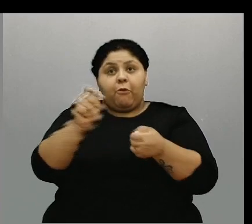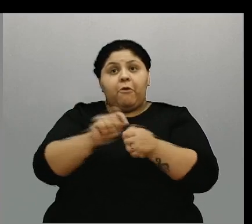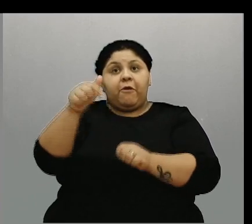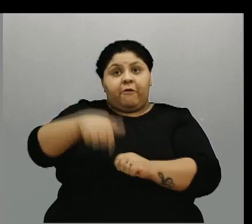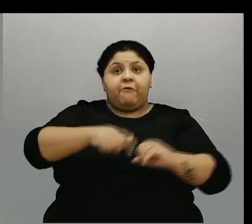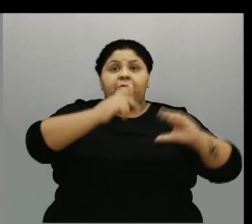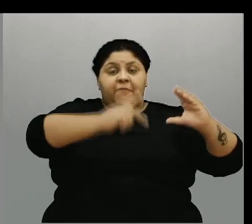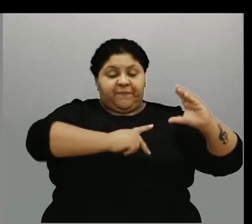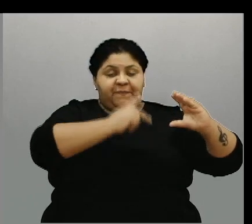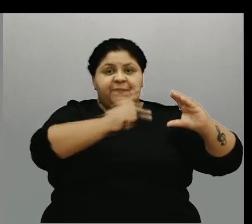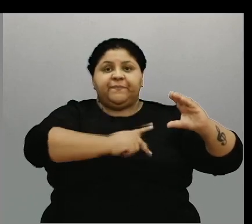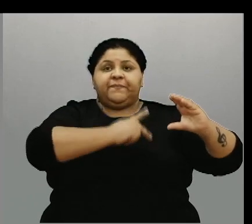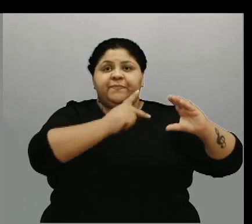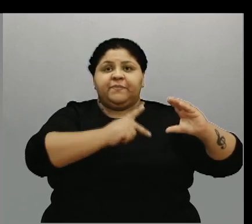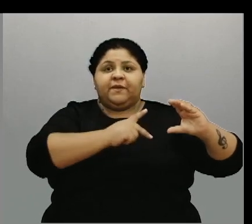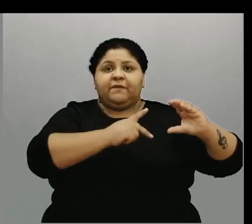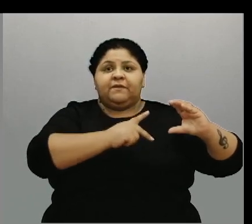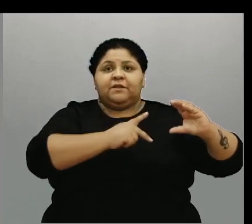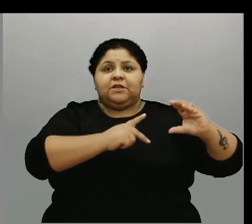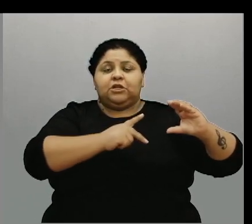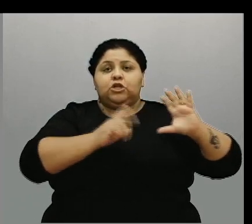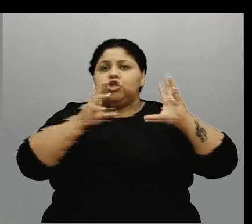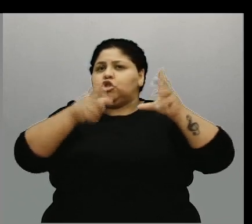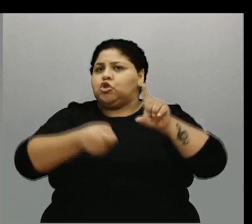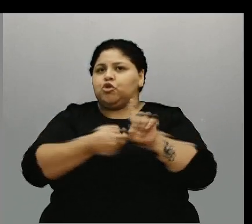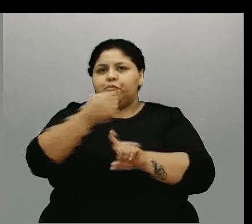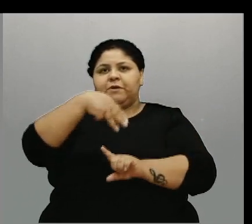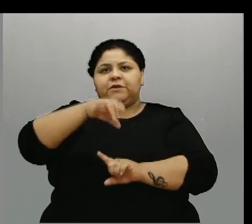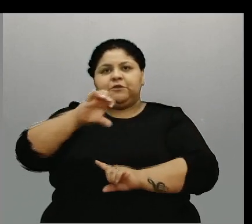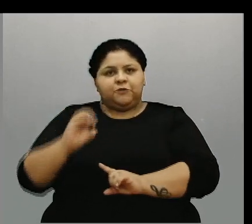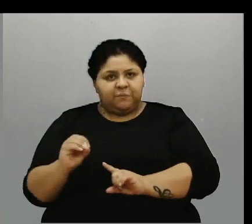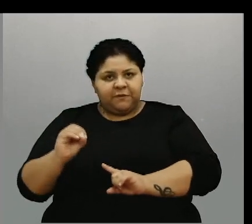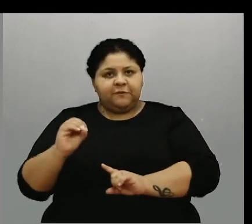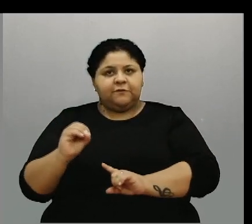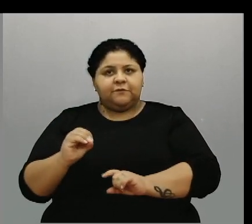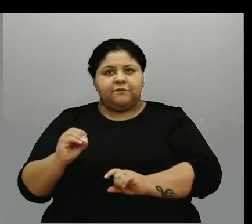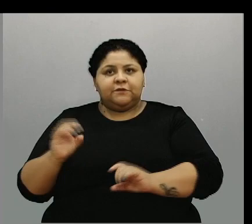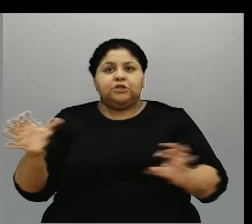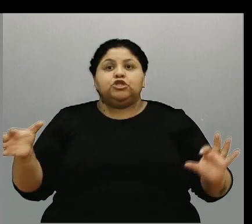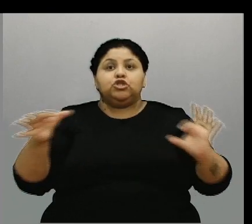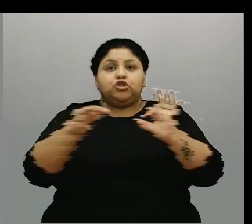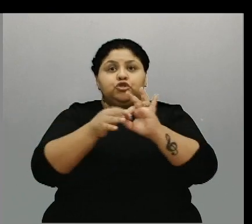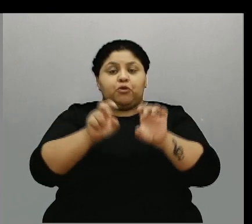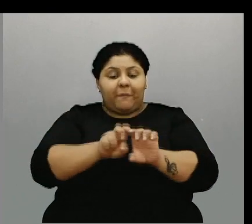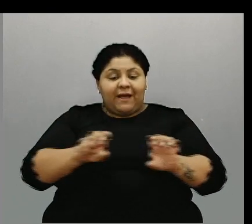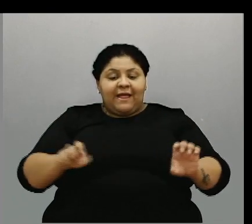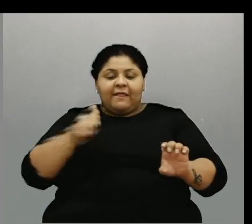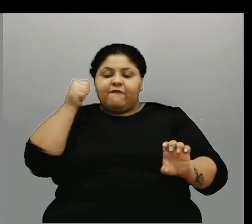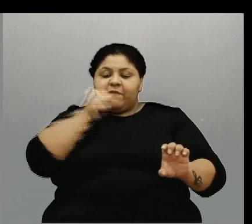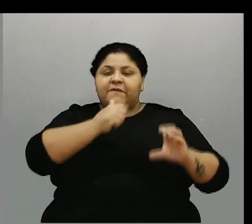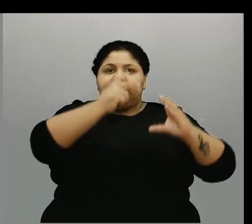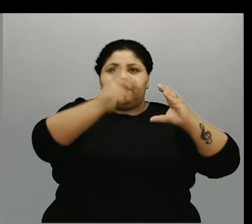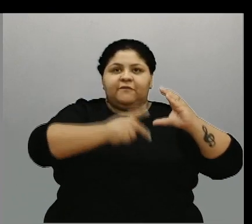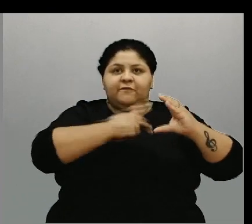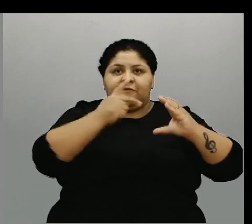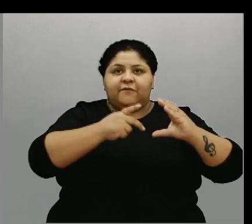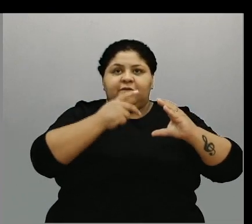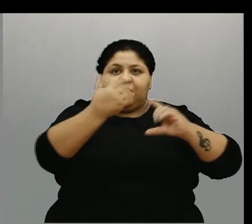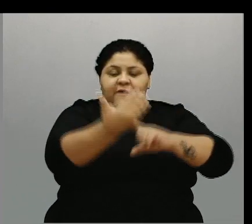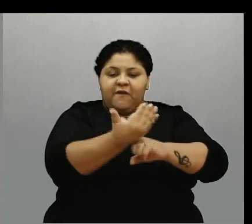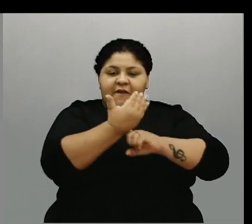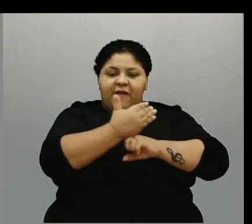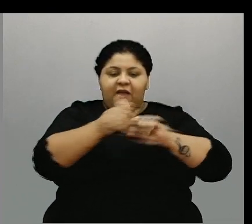na Câmara de Vereadores todo mês de maio. Junte-se à bancada feminina da Câmara Municipal e nos ajude a